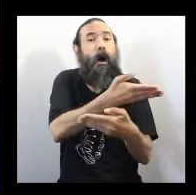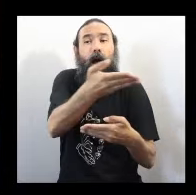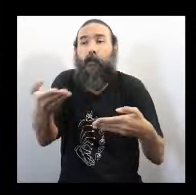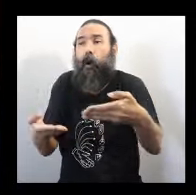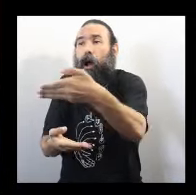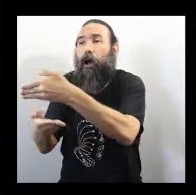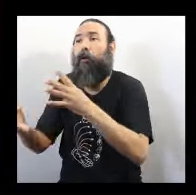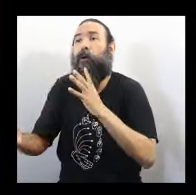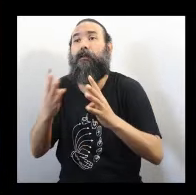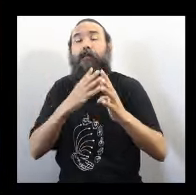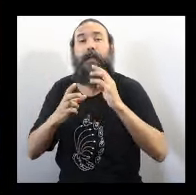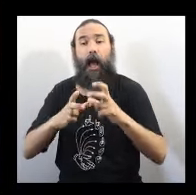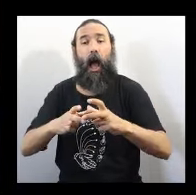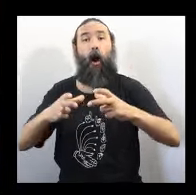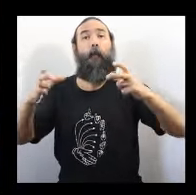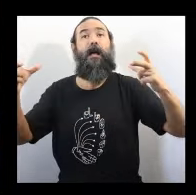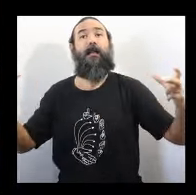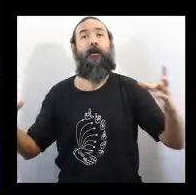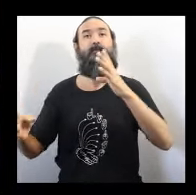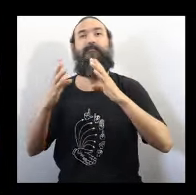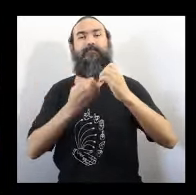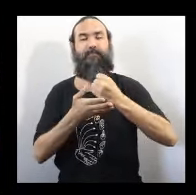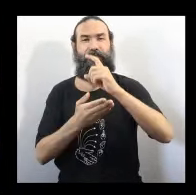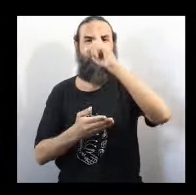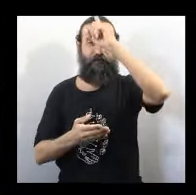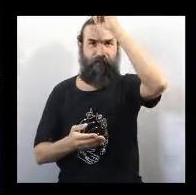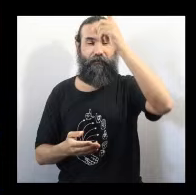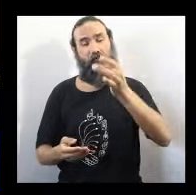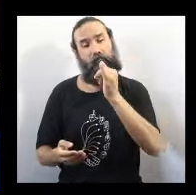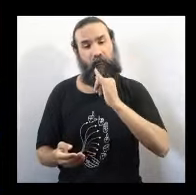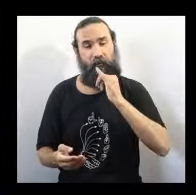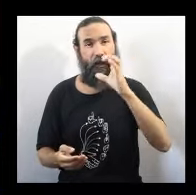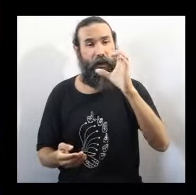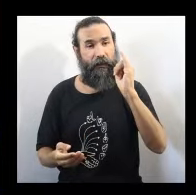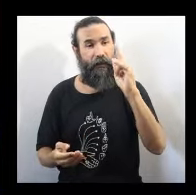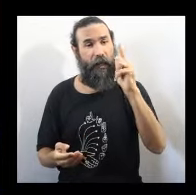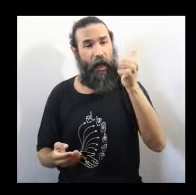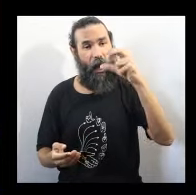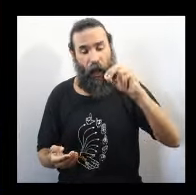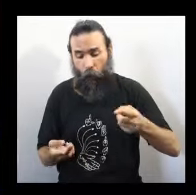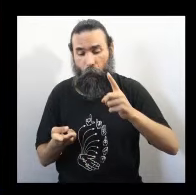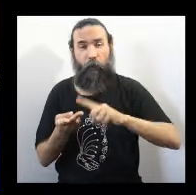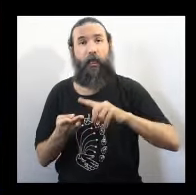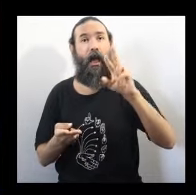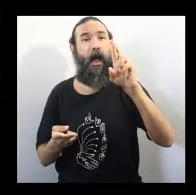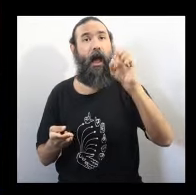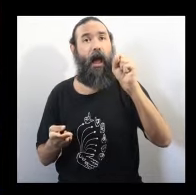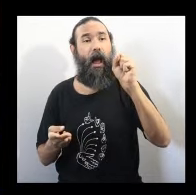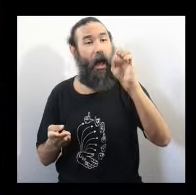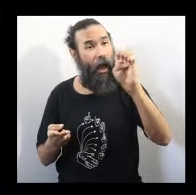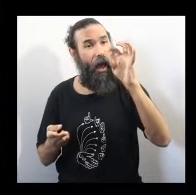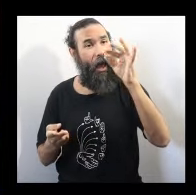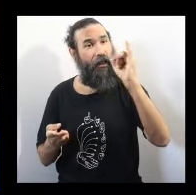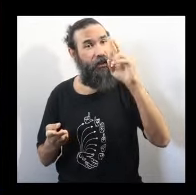conhecimento gerando sabedoria e o cigano retirante a parteira